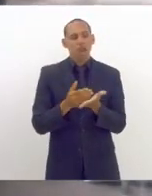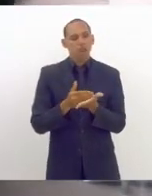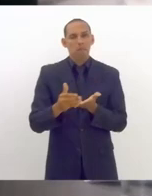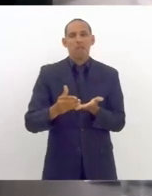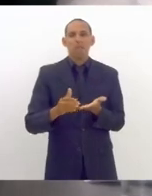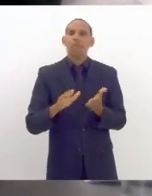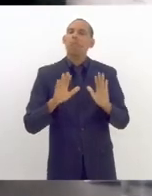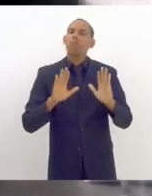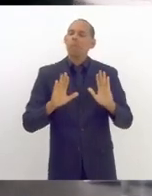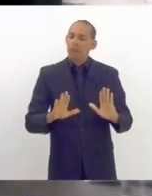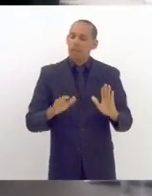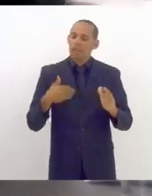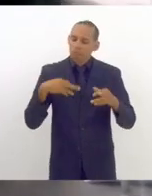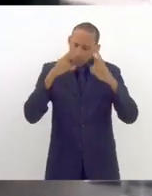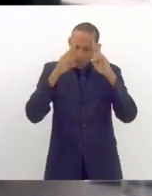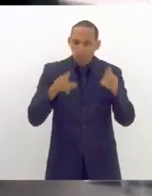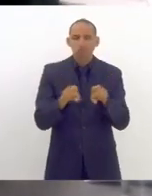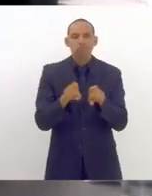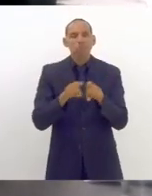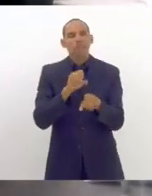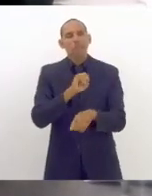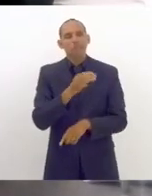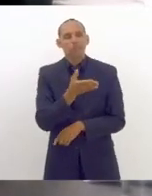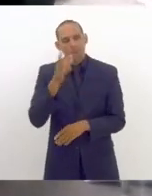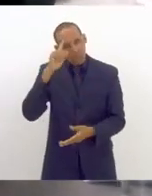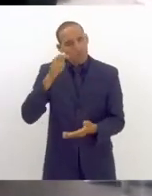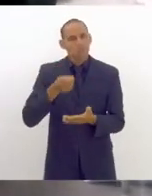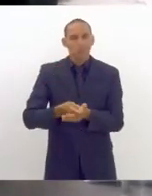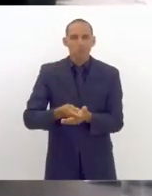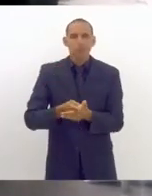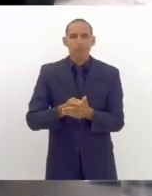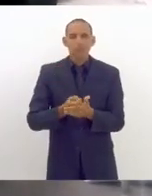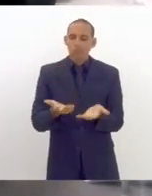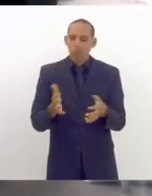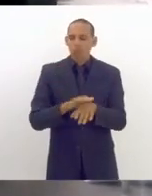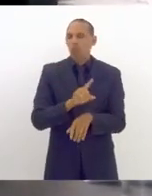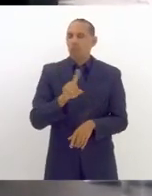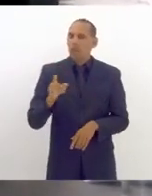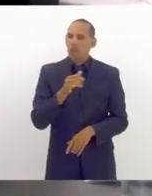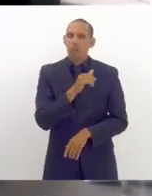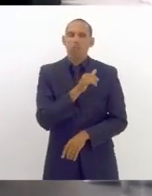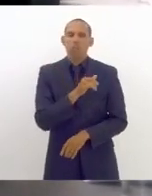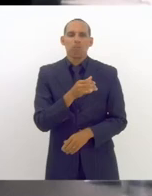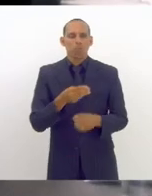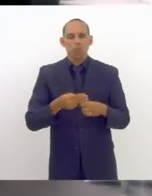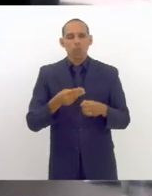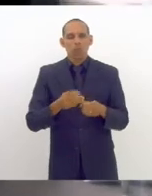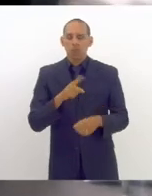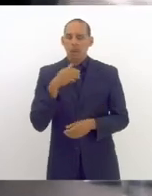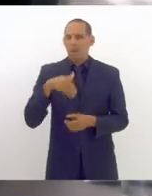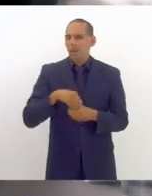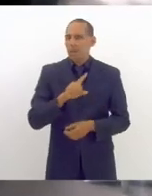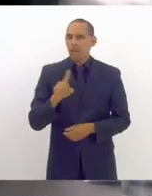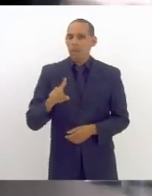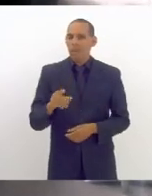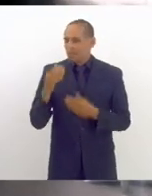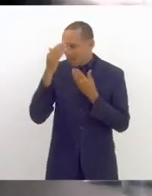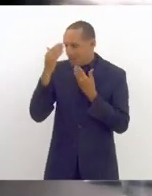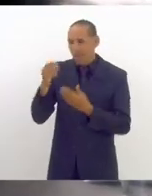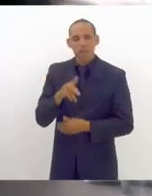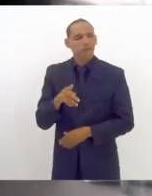mas também respeito se vocês tiverem a decisão aqui da não inclusão do município a gente não vai votar isso tá bom obrigado